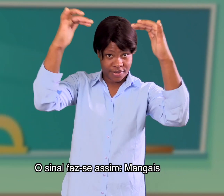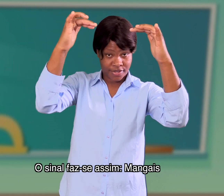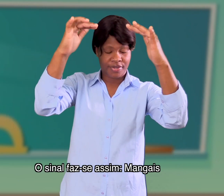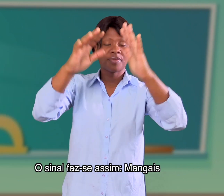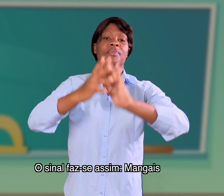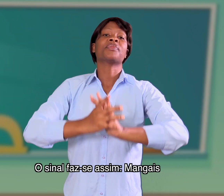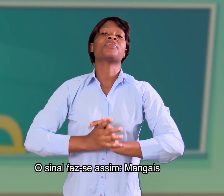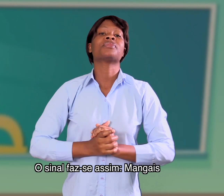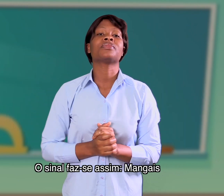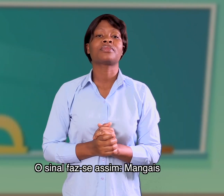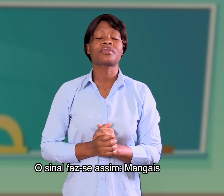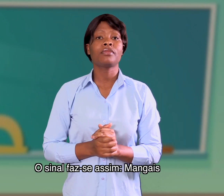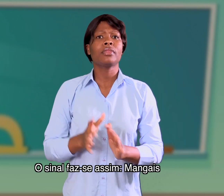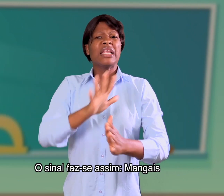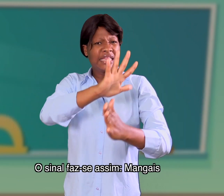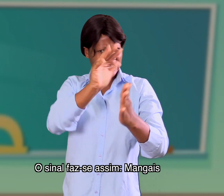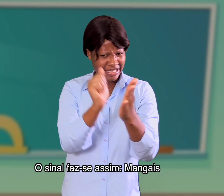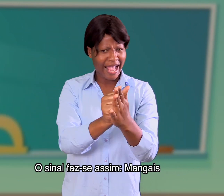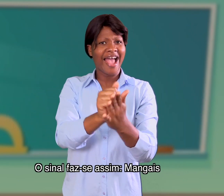mangás.